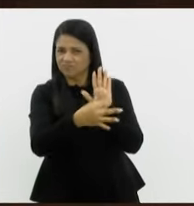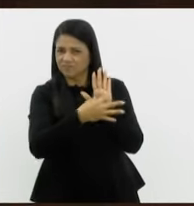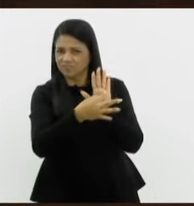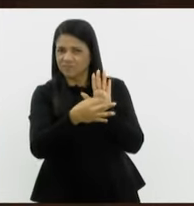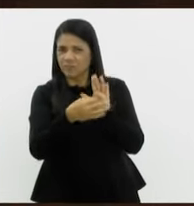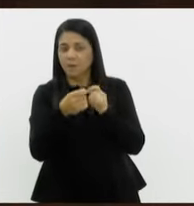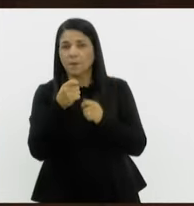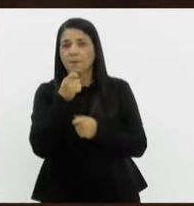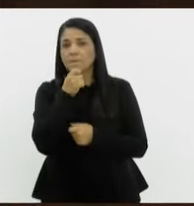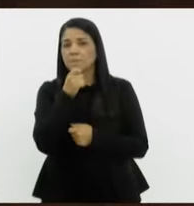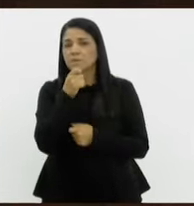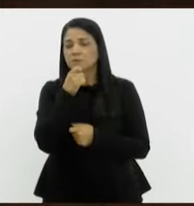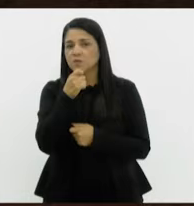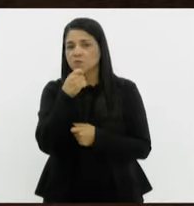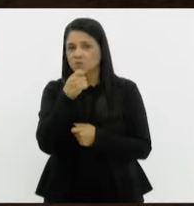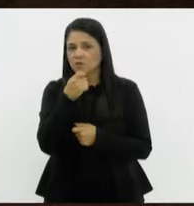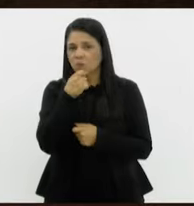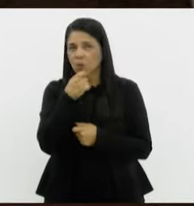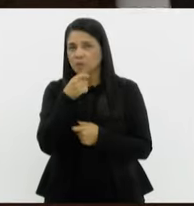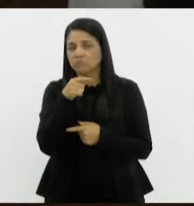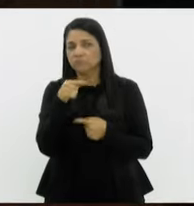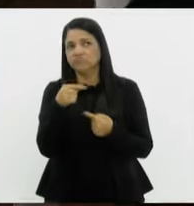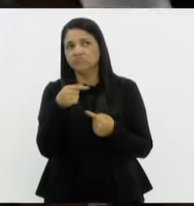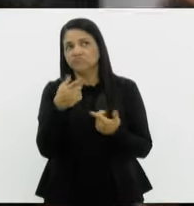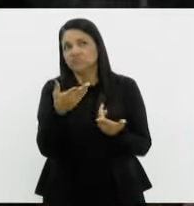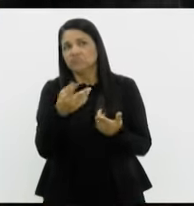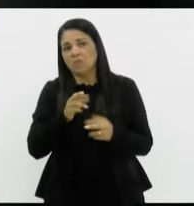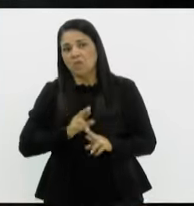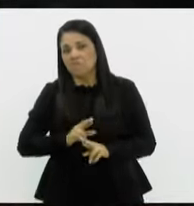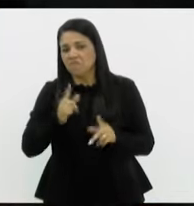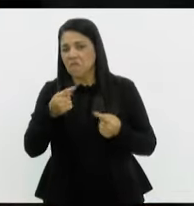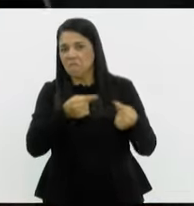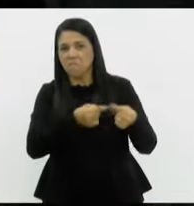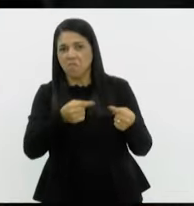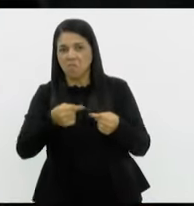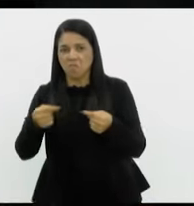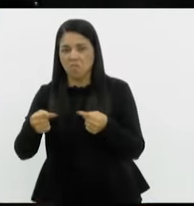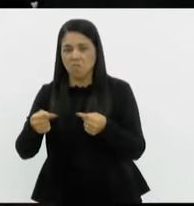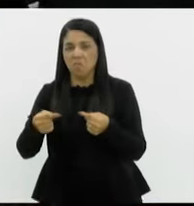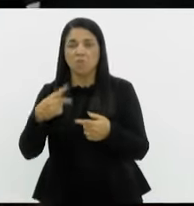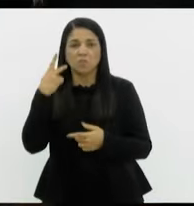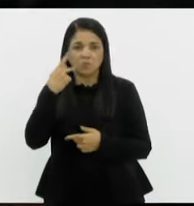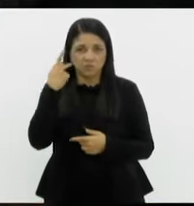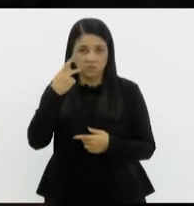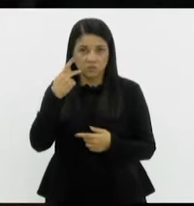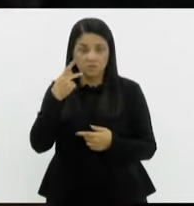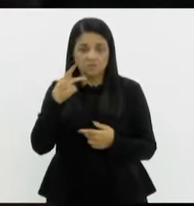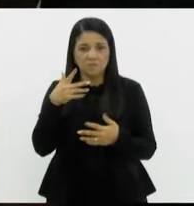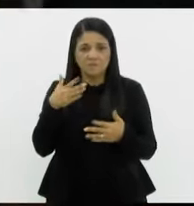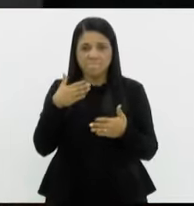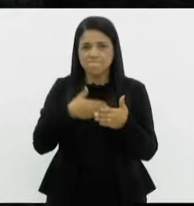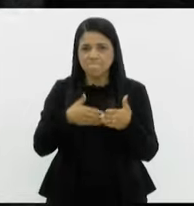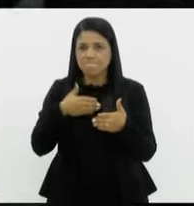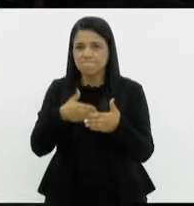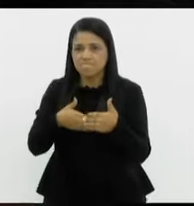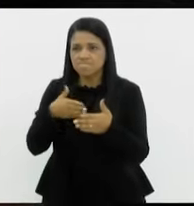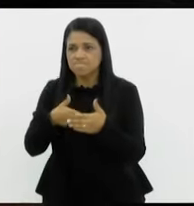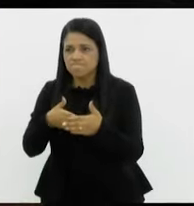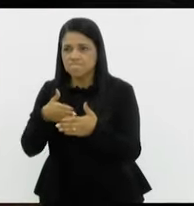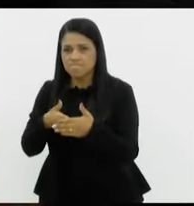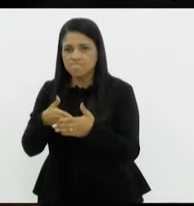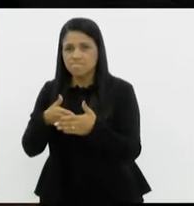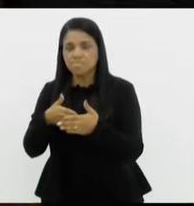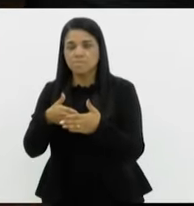microfone de aparte não é o local de embates políticos, porque se a gente começar a restringir a atividade parlamentar apenas